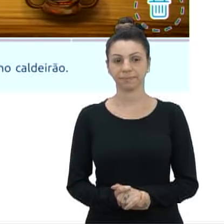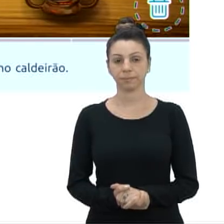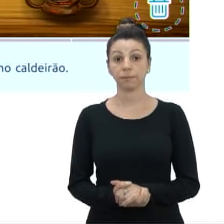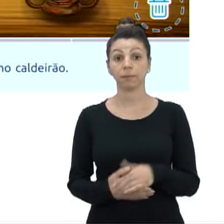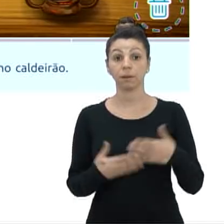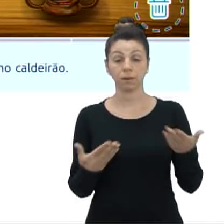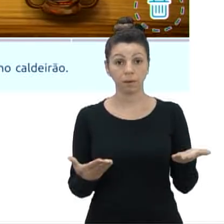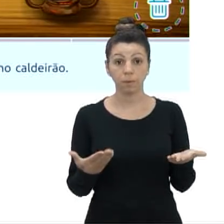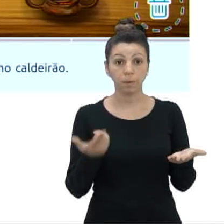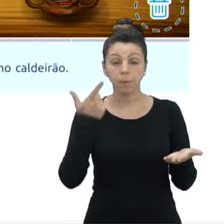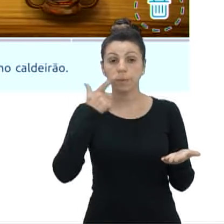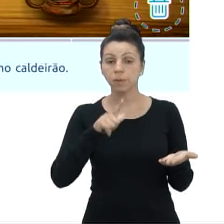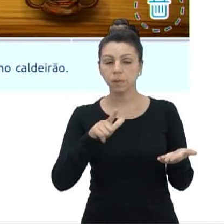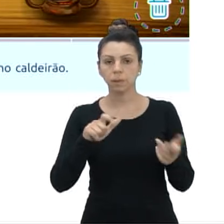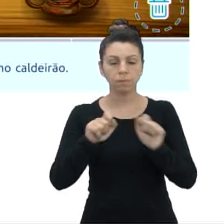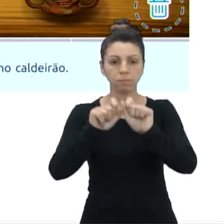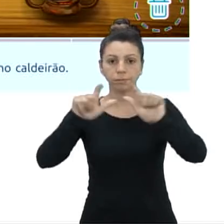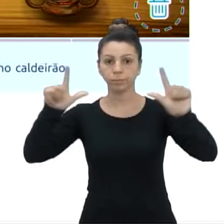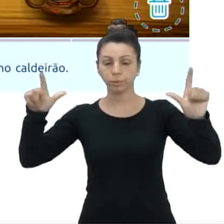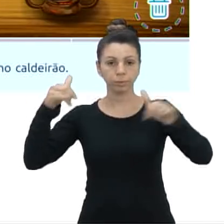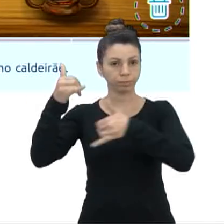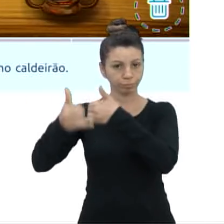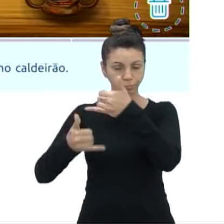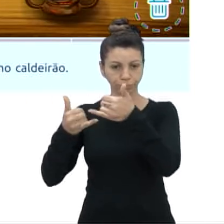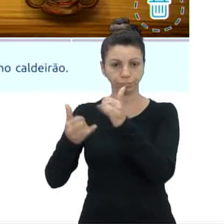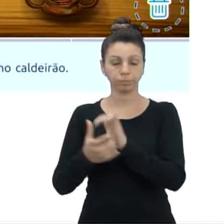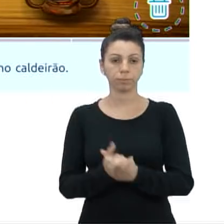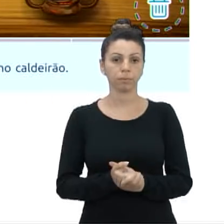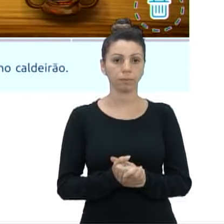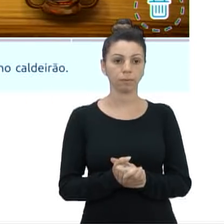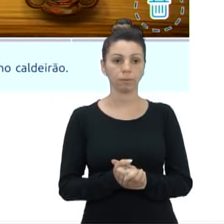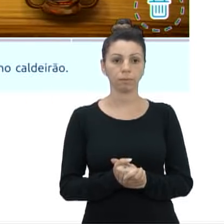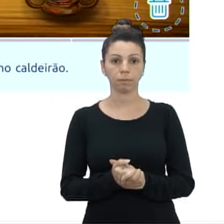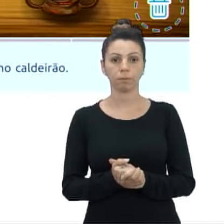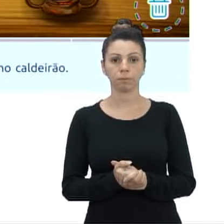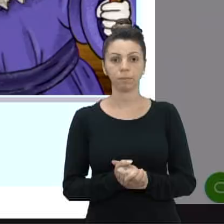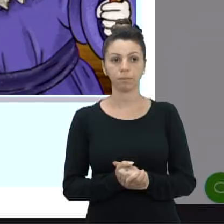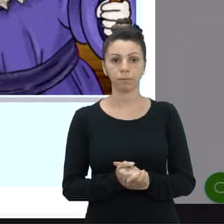E aí, senhores, conseguiram abrir o jogo? Então vamos dar uma olhada aqui no jogo agora.